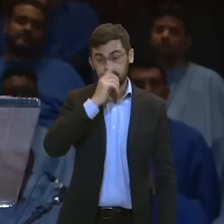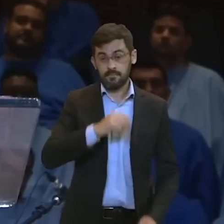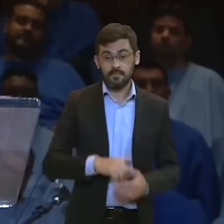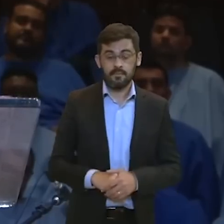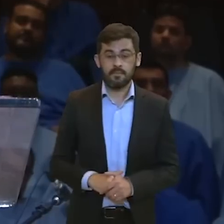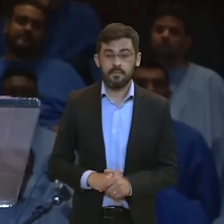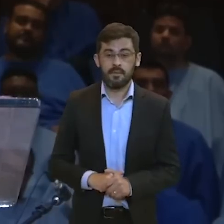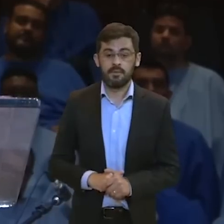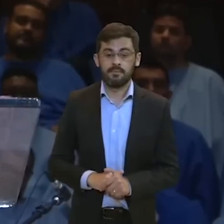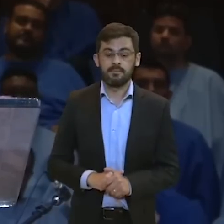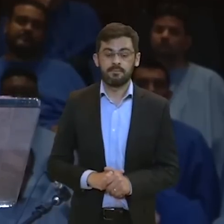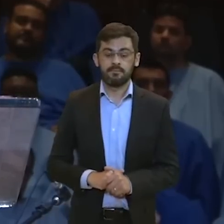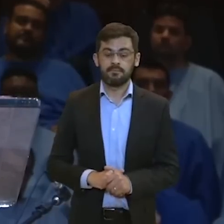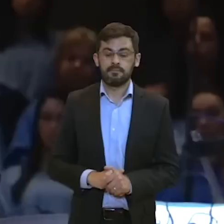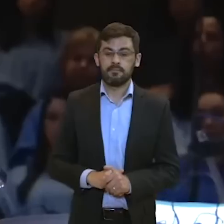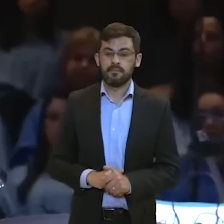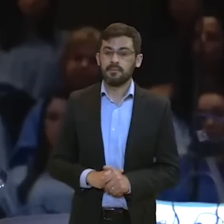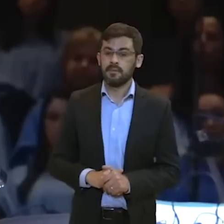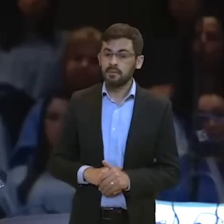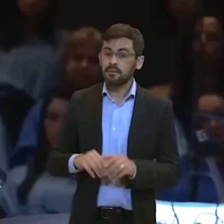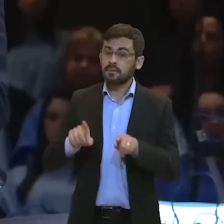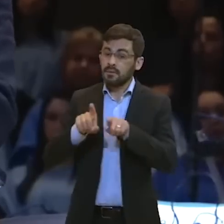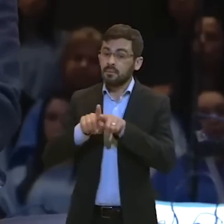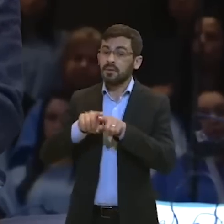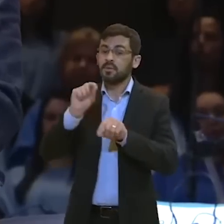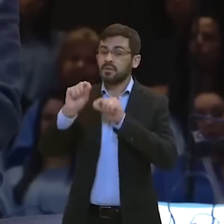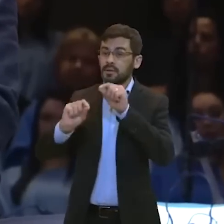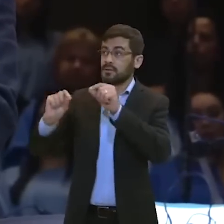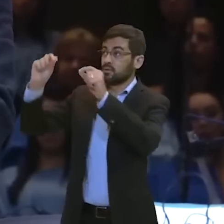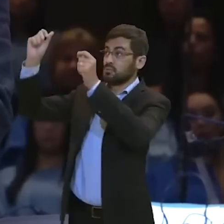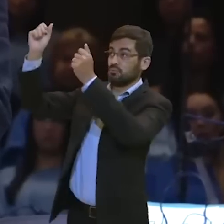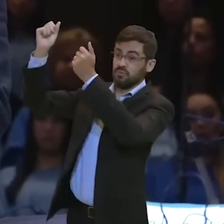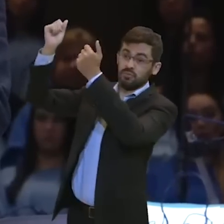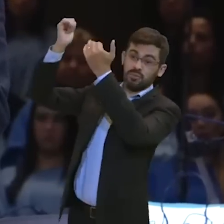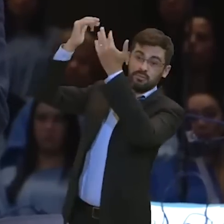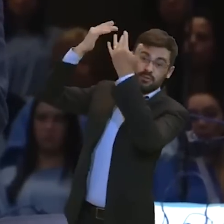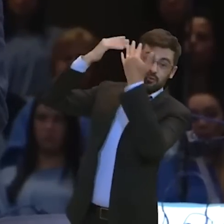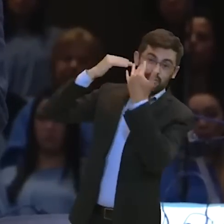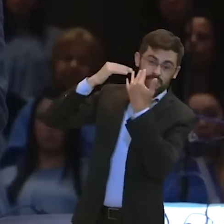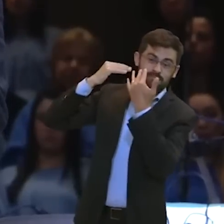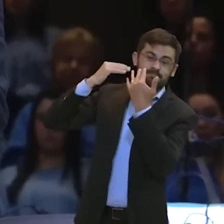que Ele ainda nos abençoa.